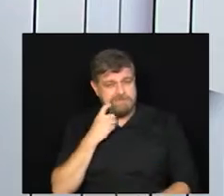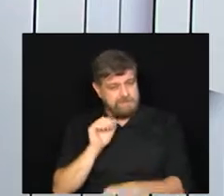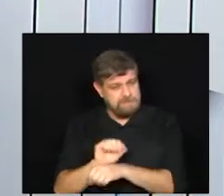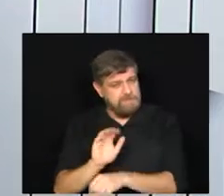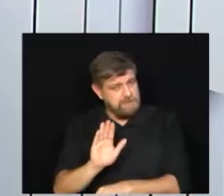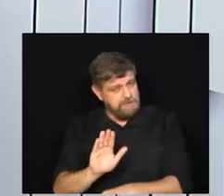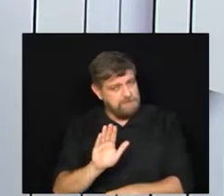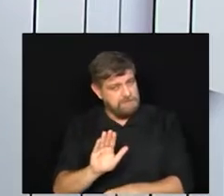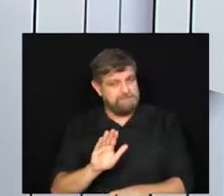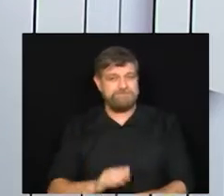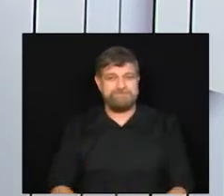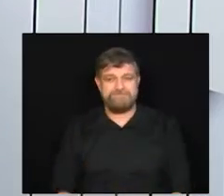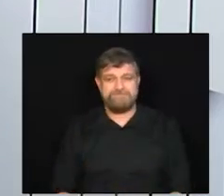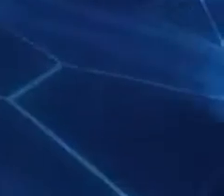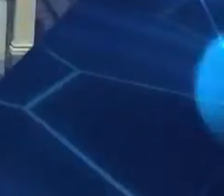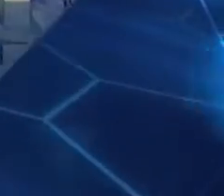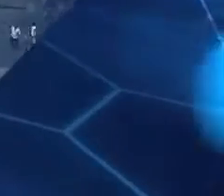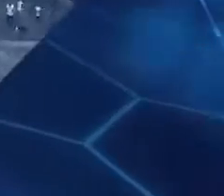Não saia daí.